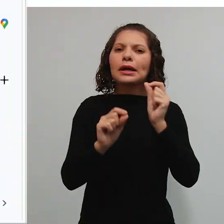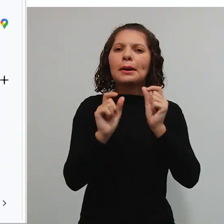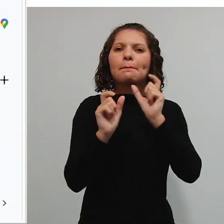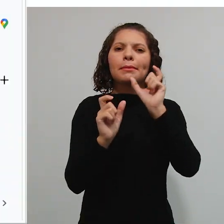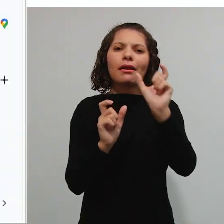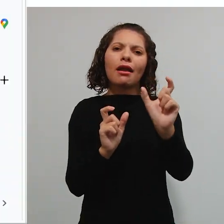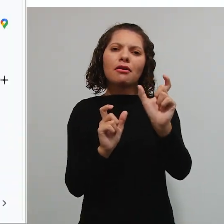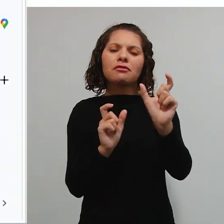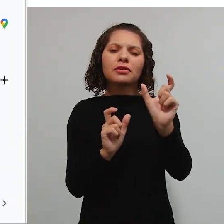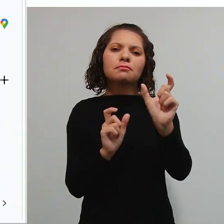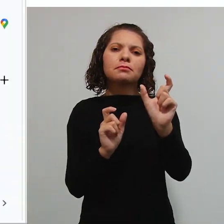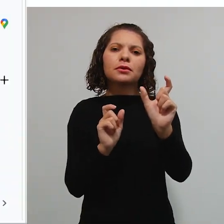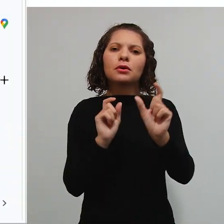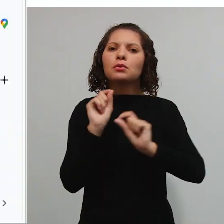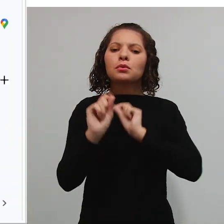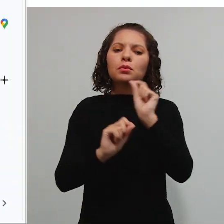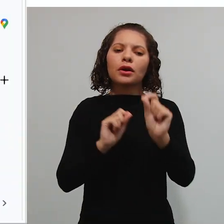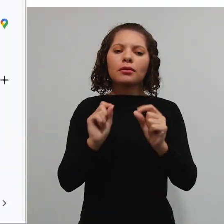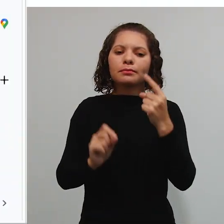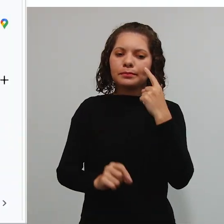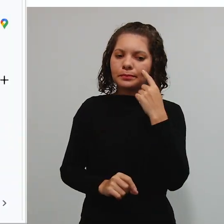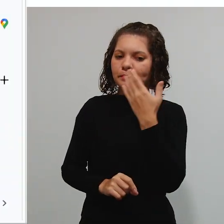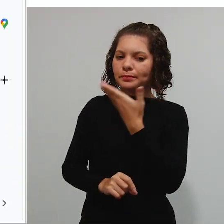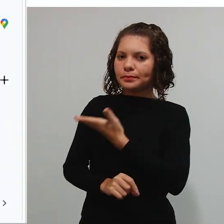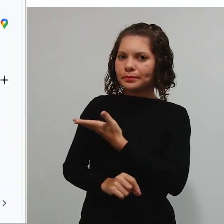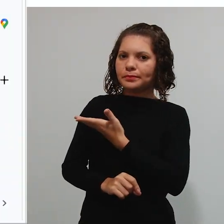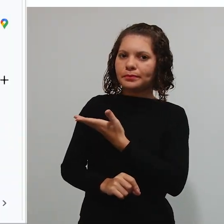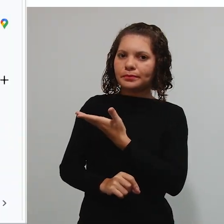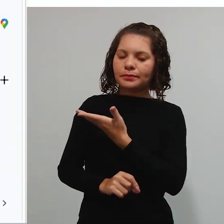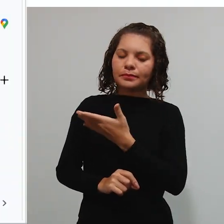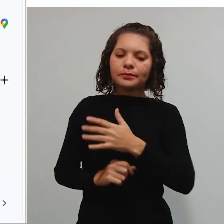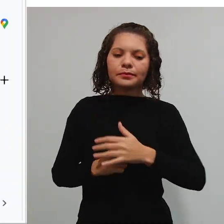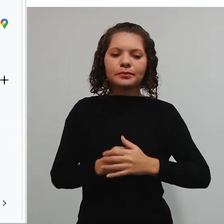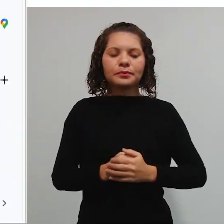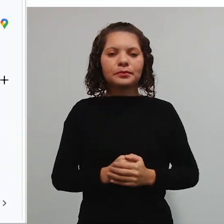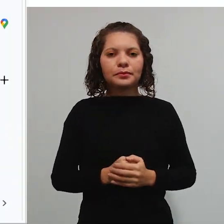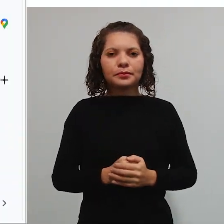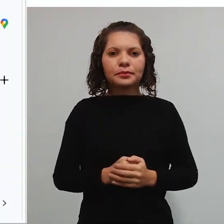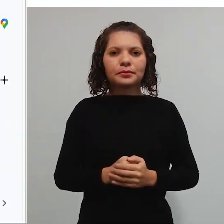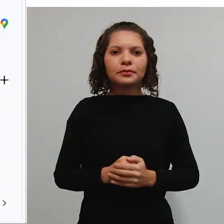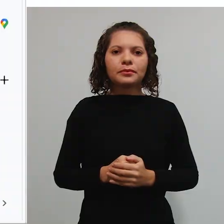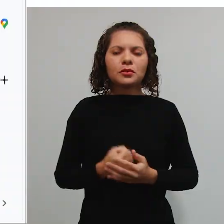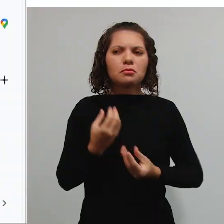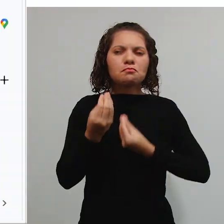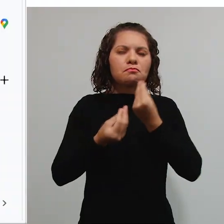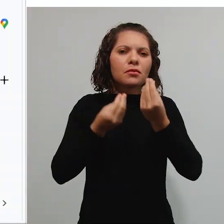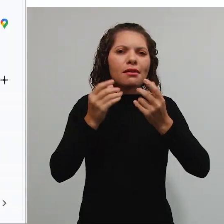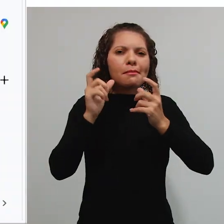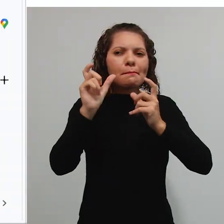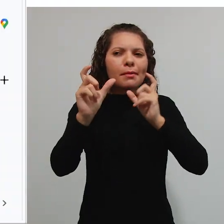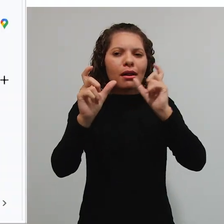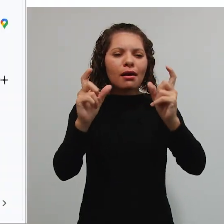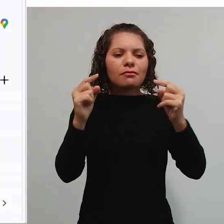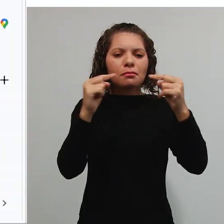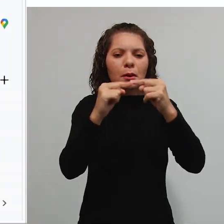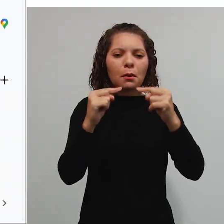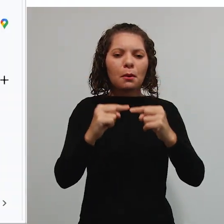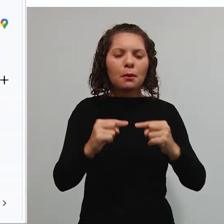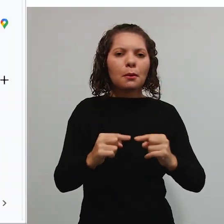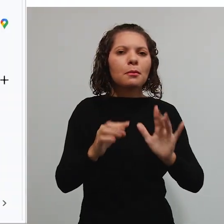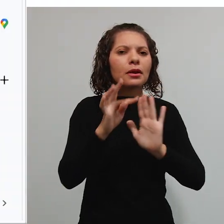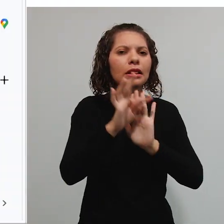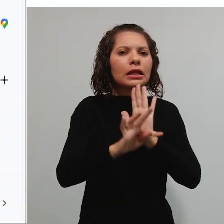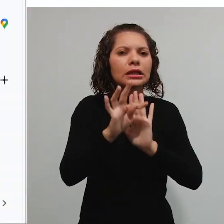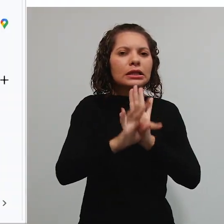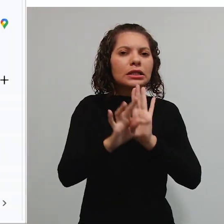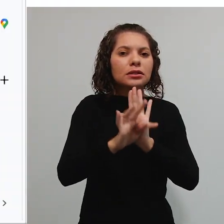O que são as palavras-chave? As palavras-chave são as palavras-chave. Não tem outra explicação. Tô brincando. As palavras-chave são as